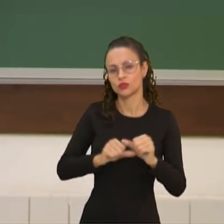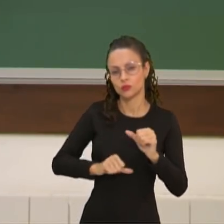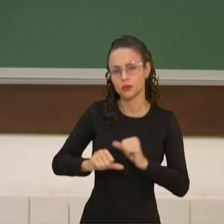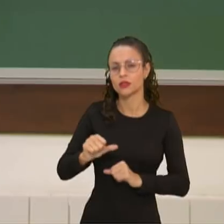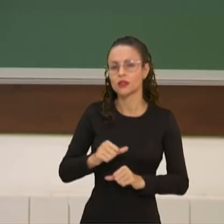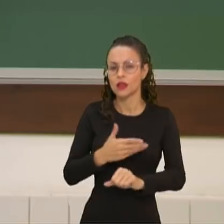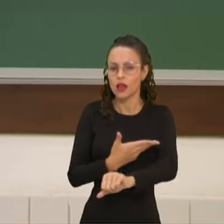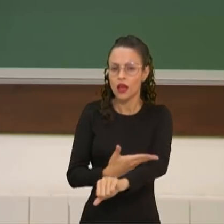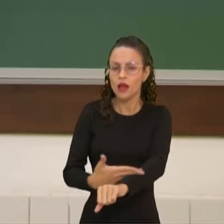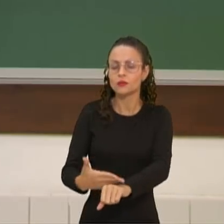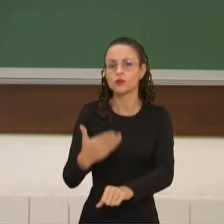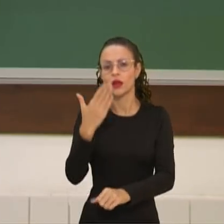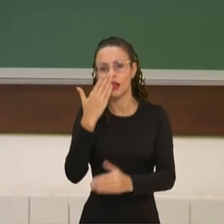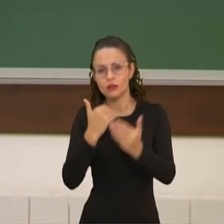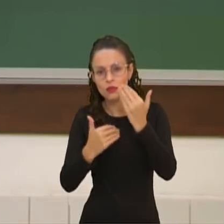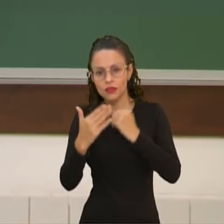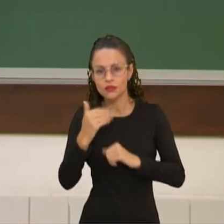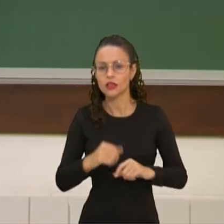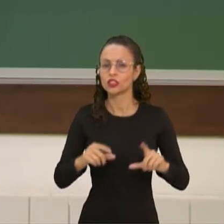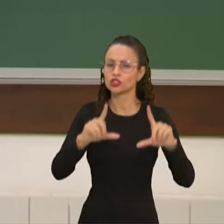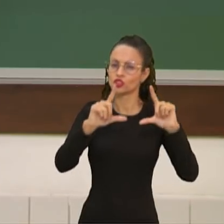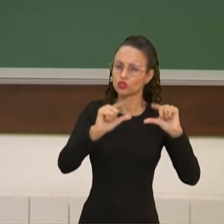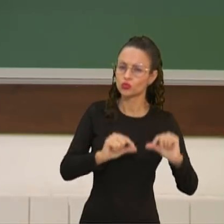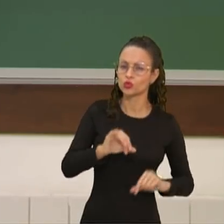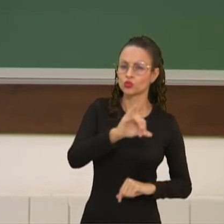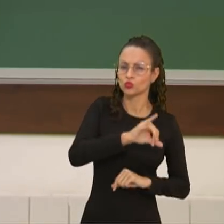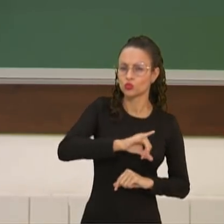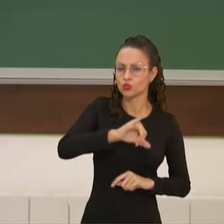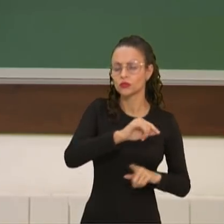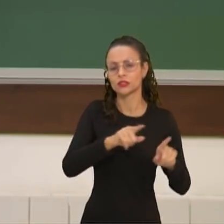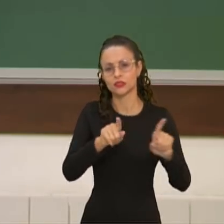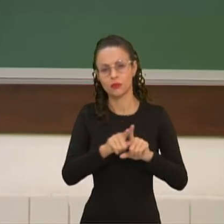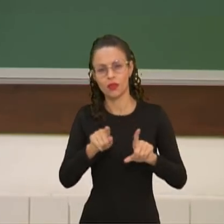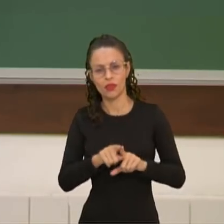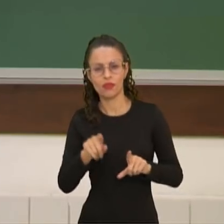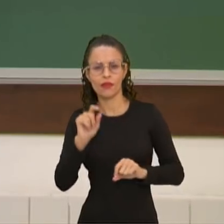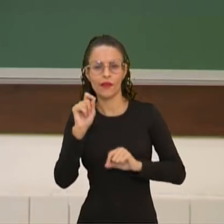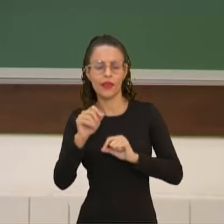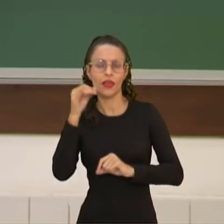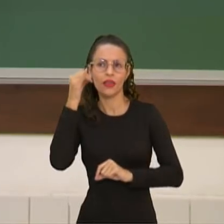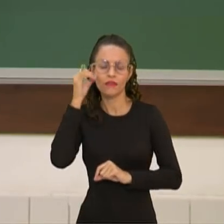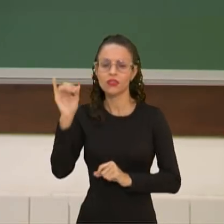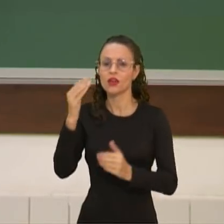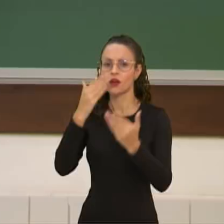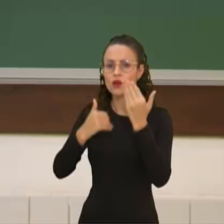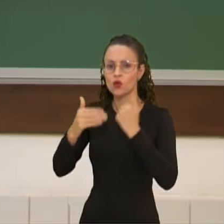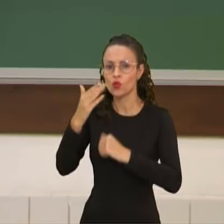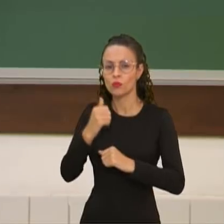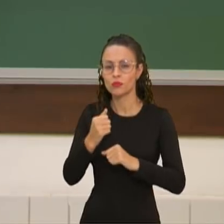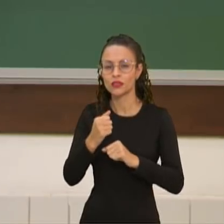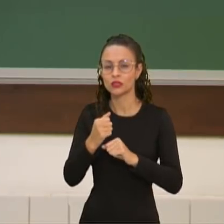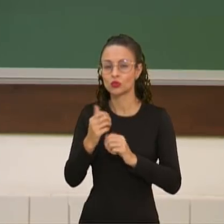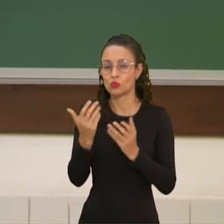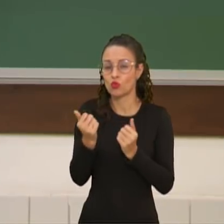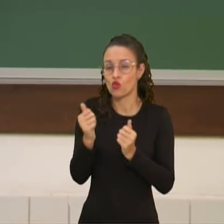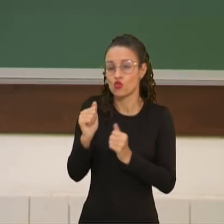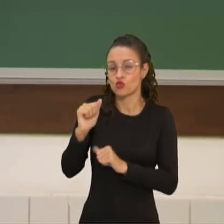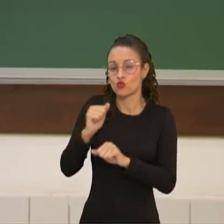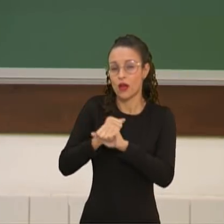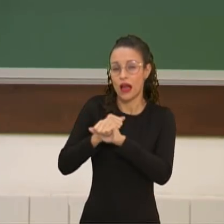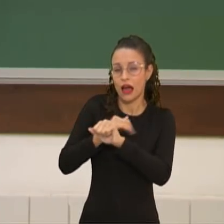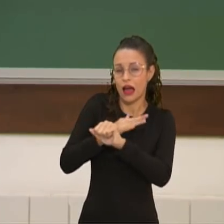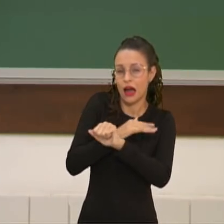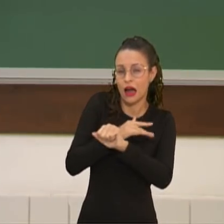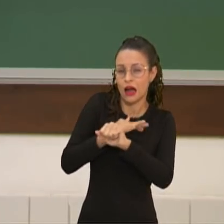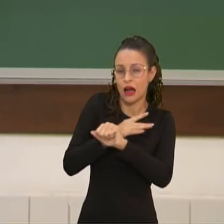hábitos alimentares, tirar um pouco da gordura, né? Não consumir, por exemplo, alimentos muito ácidos, tá?